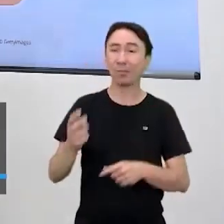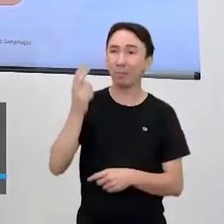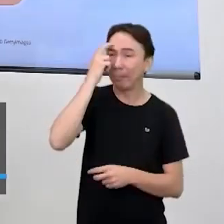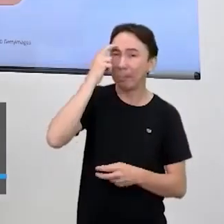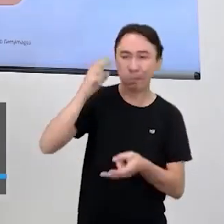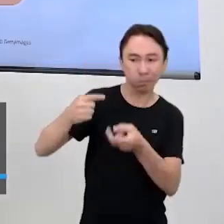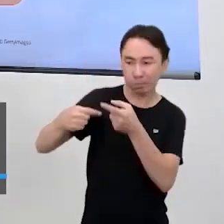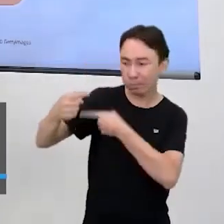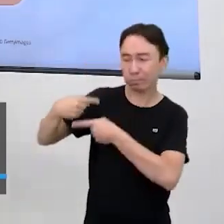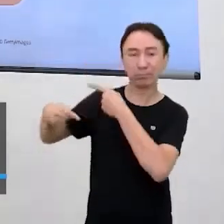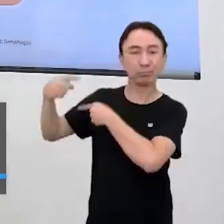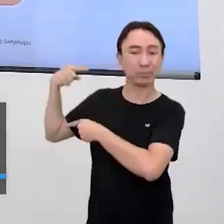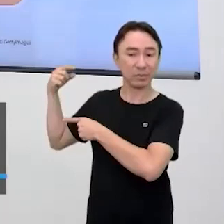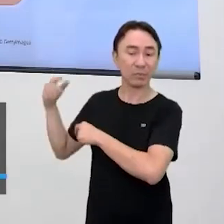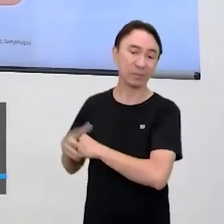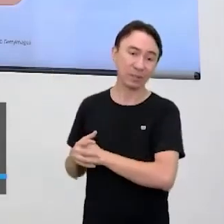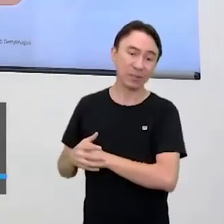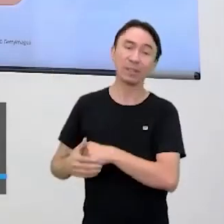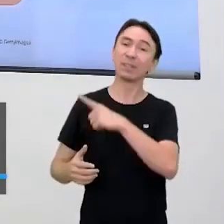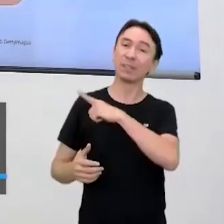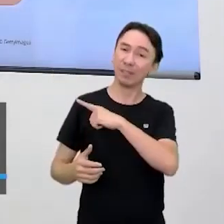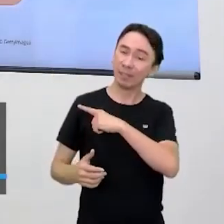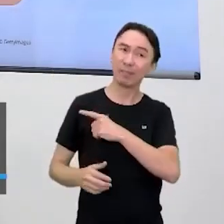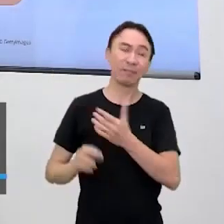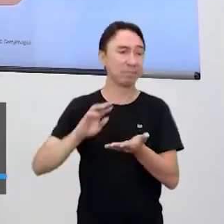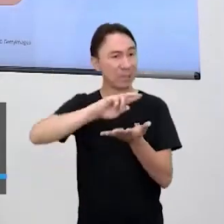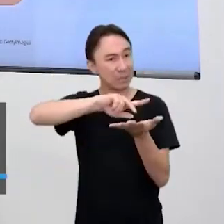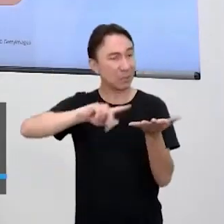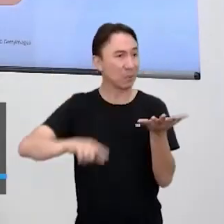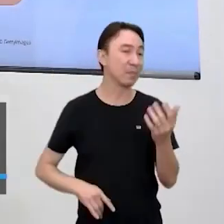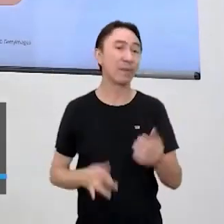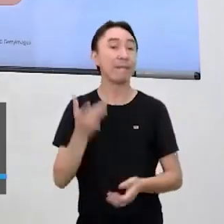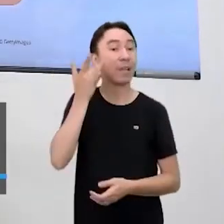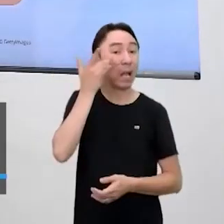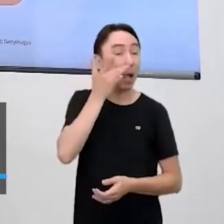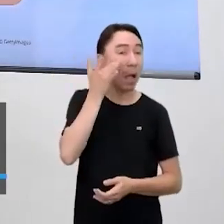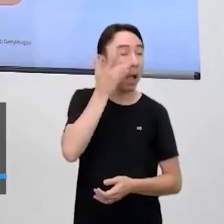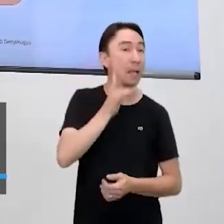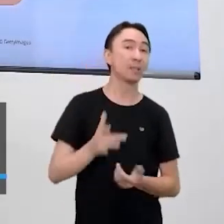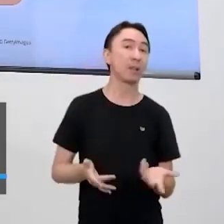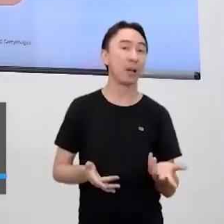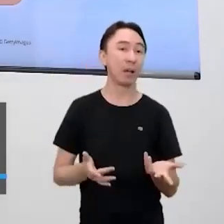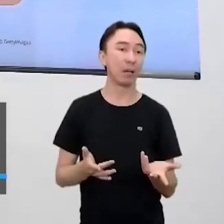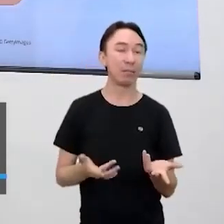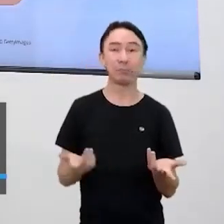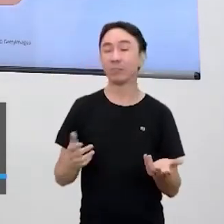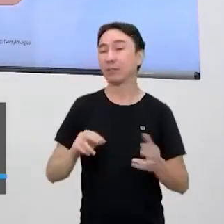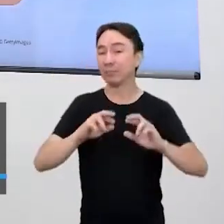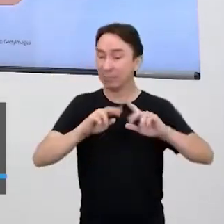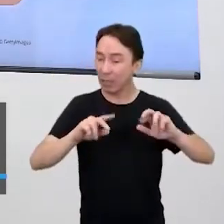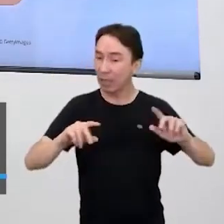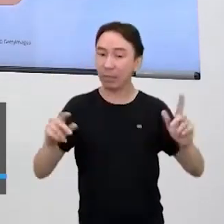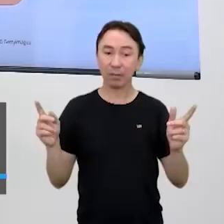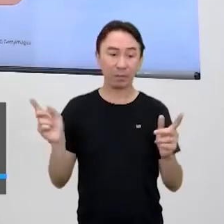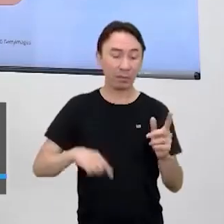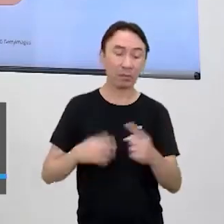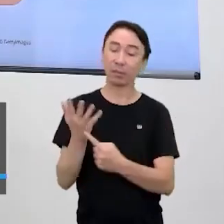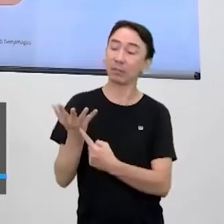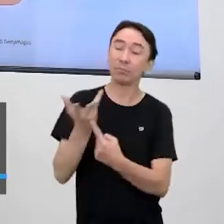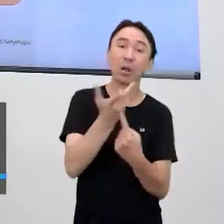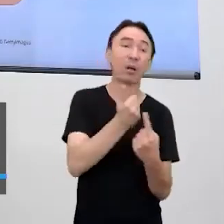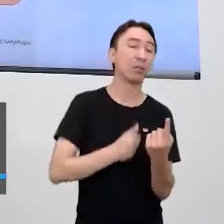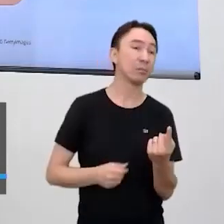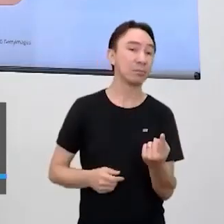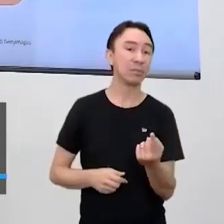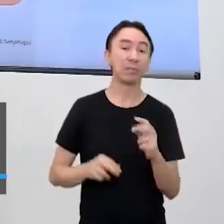vem uma série de questões estéticas, vem uma série de questões artísticas, vem uma série de questões